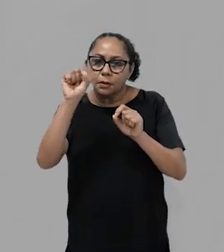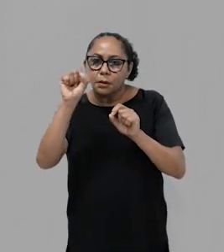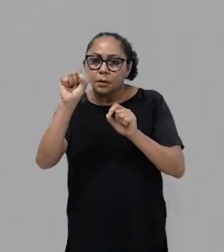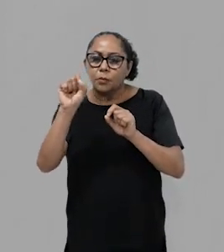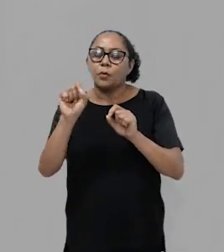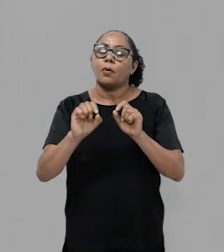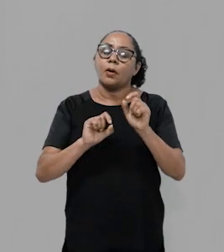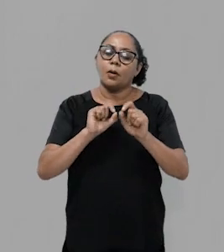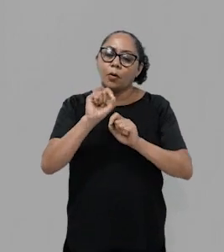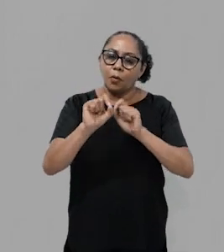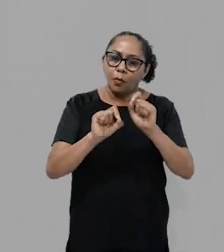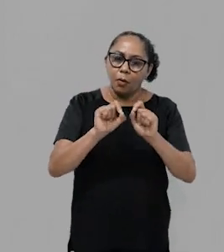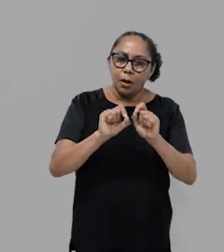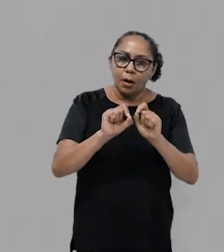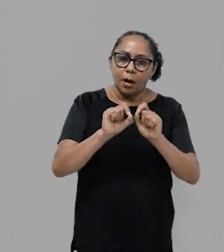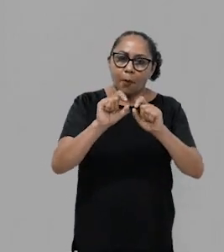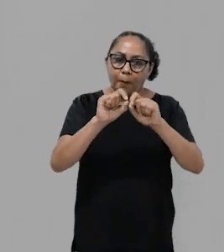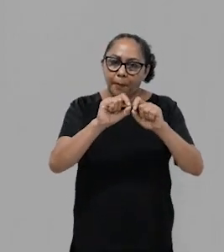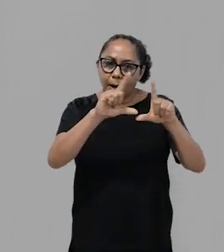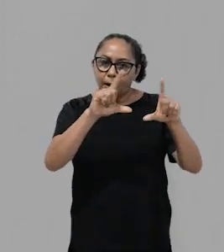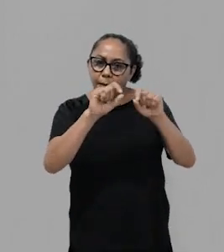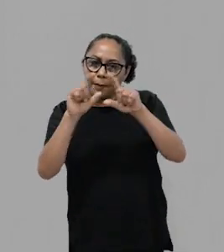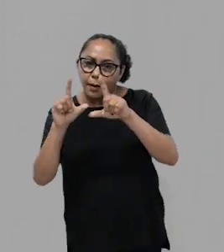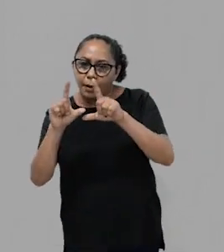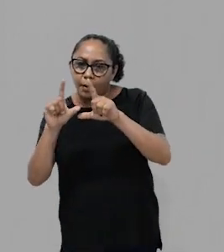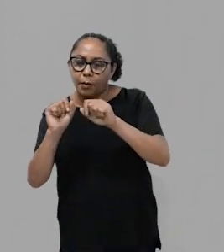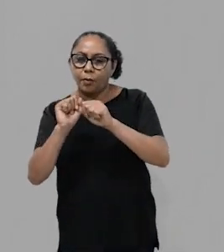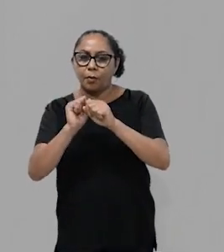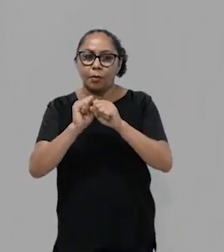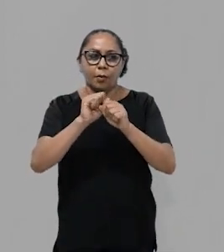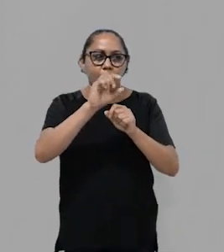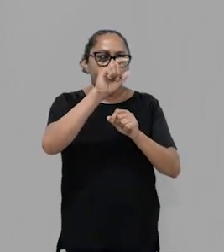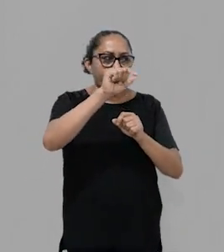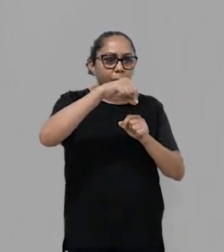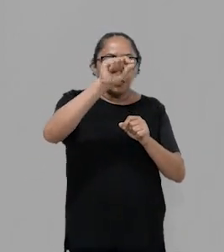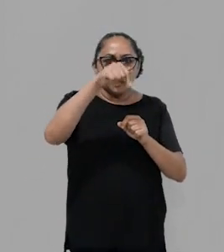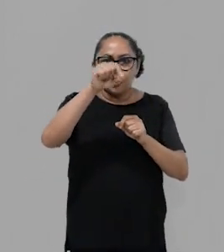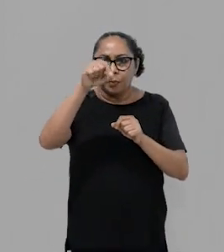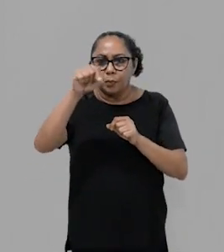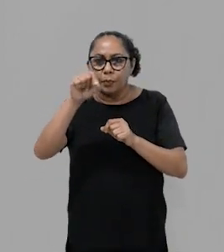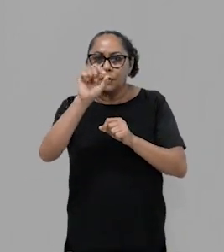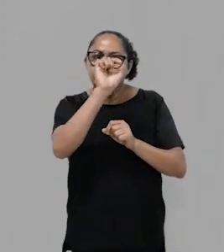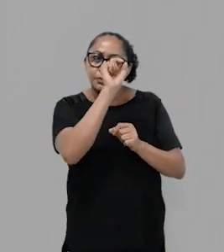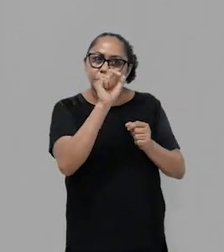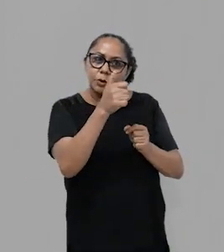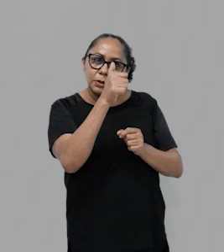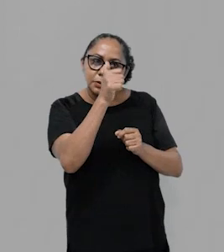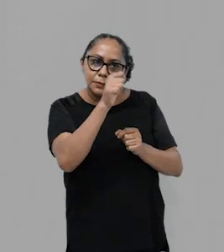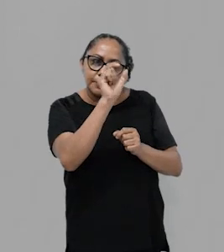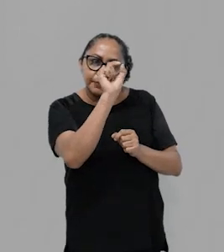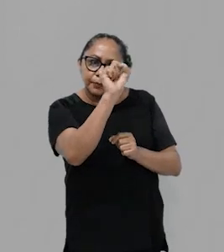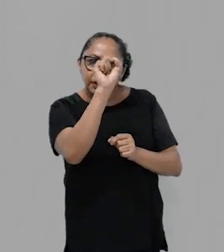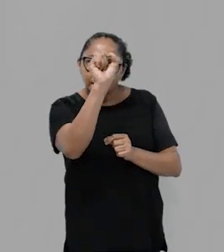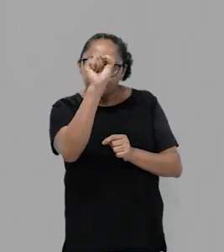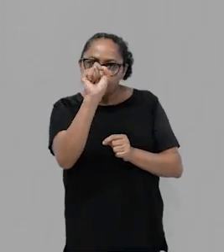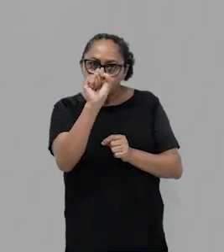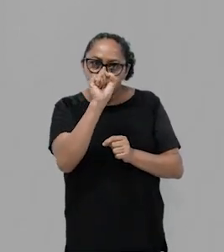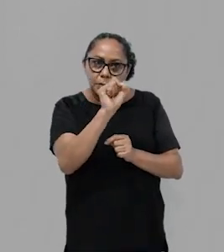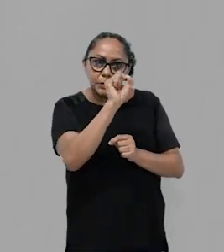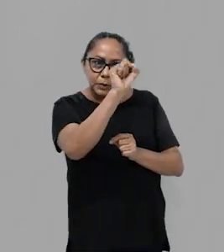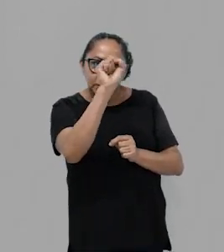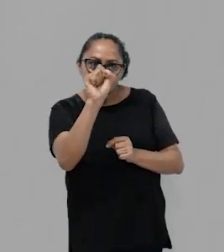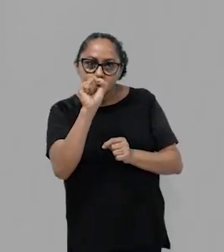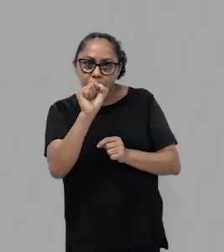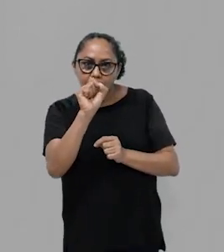no impressionismo, manchas grandes como, professor? Você pega um pincel e vai pontando ou pontuando, manchando